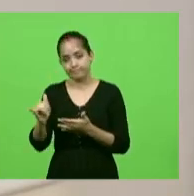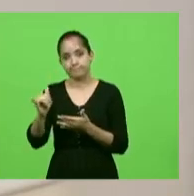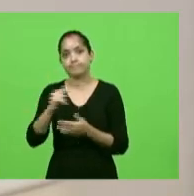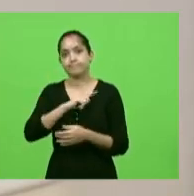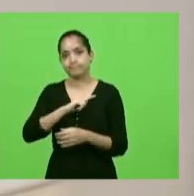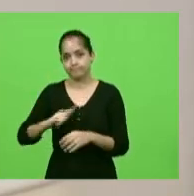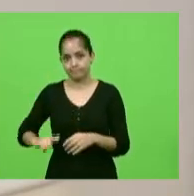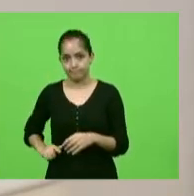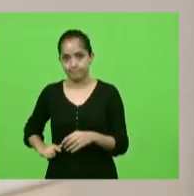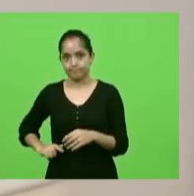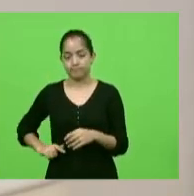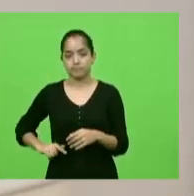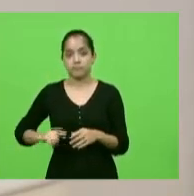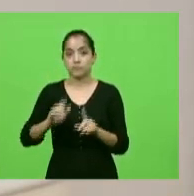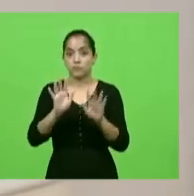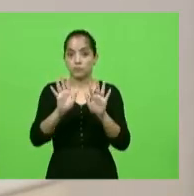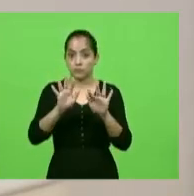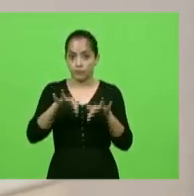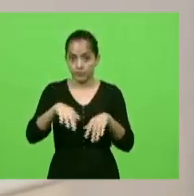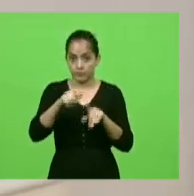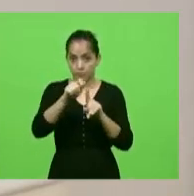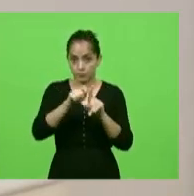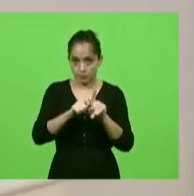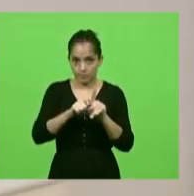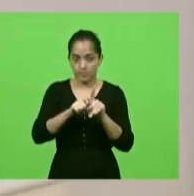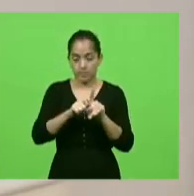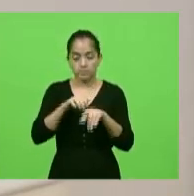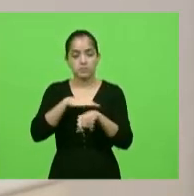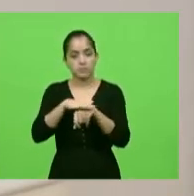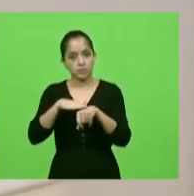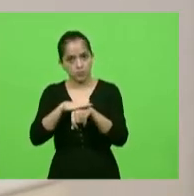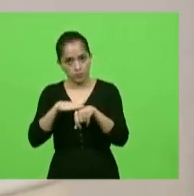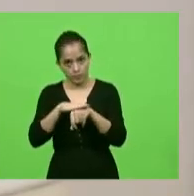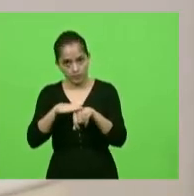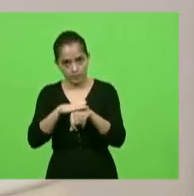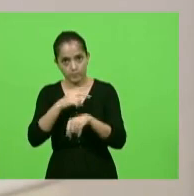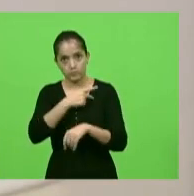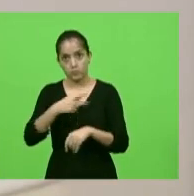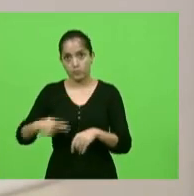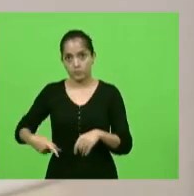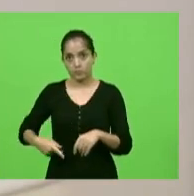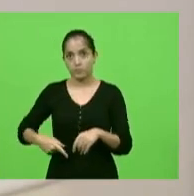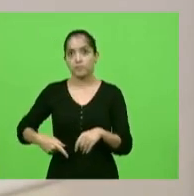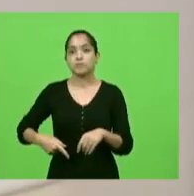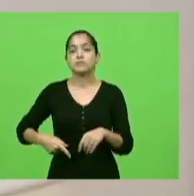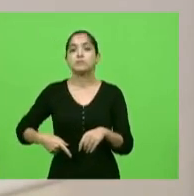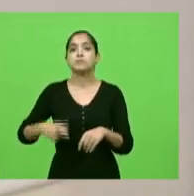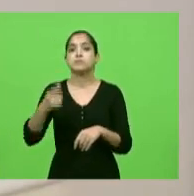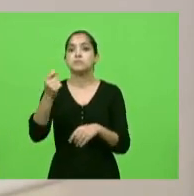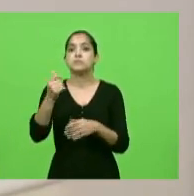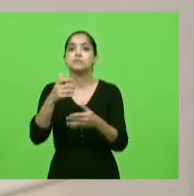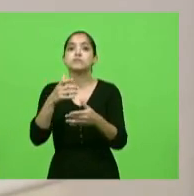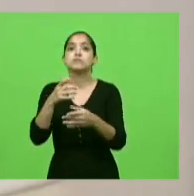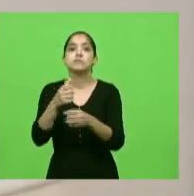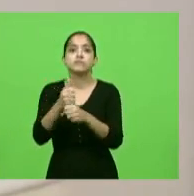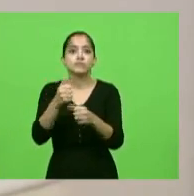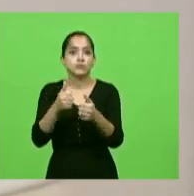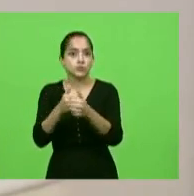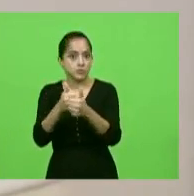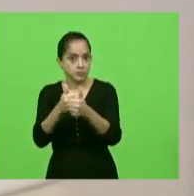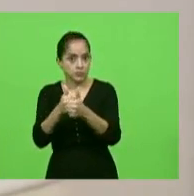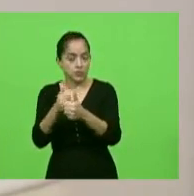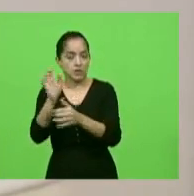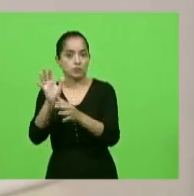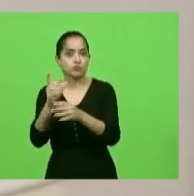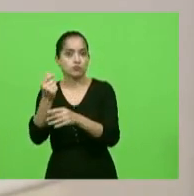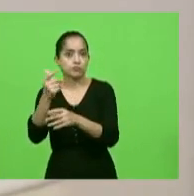final de março de 2020, o governador, em conversa informal com o presidente do Tribunal de Contas, foi informado sobre a impossibilidade de